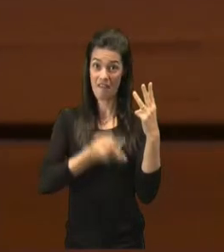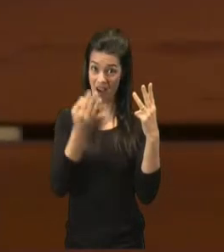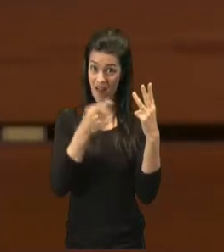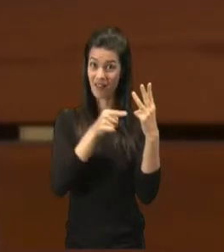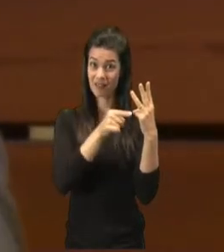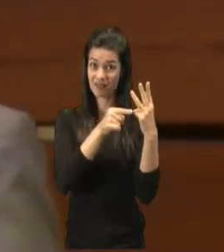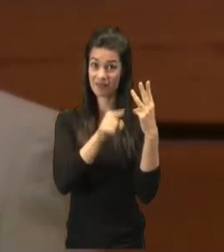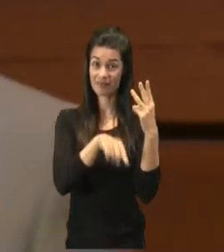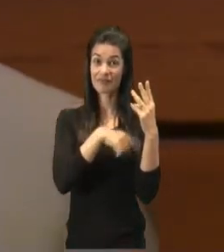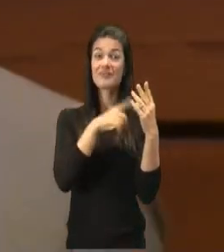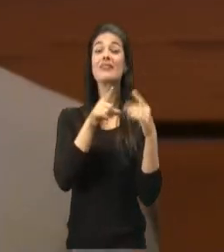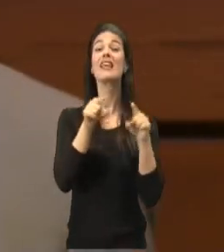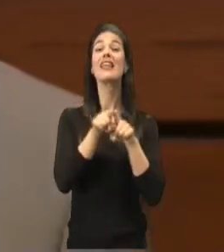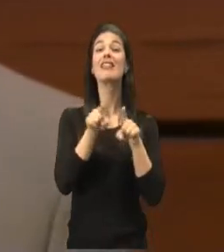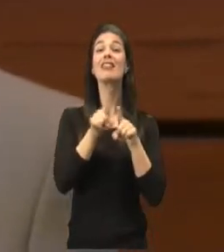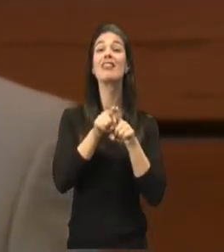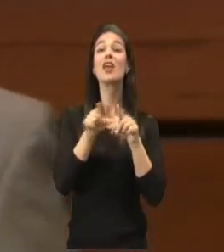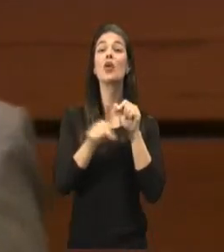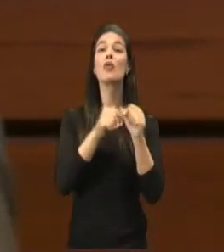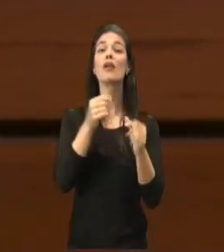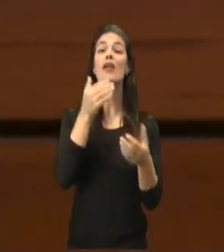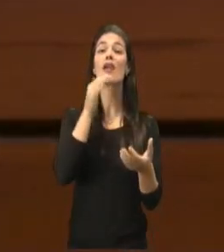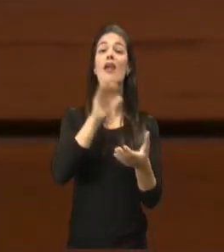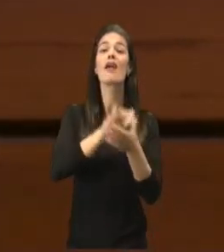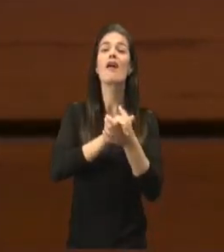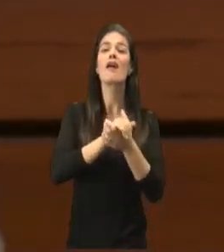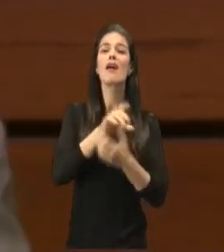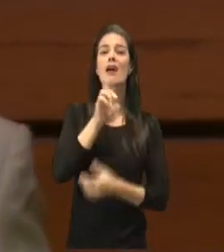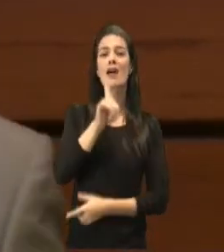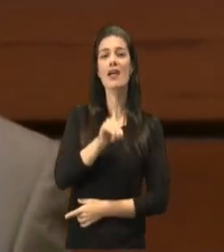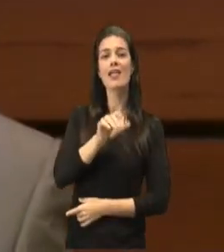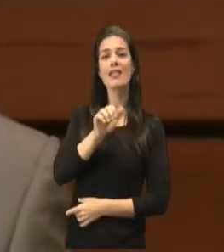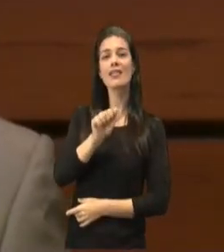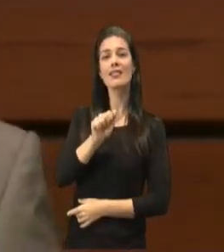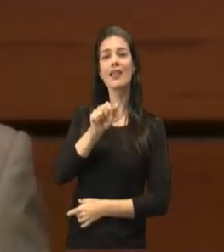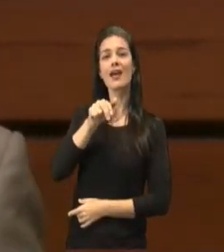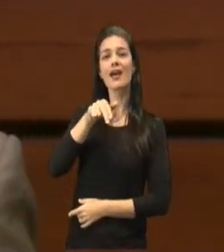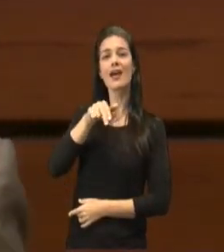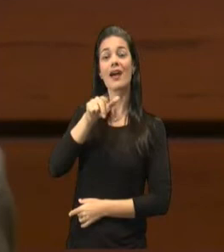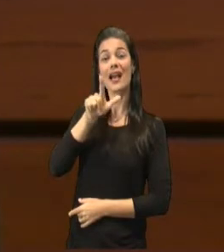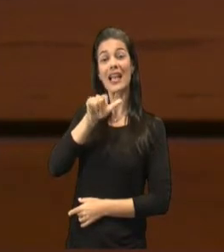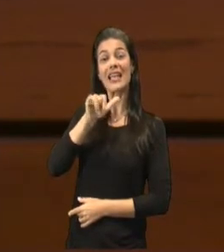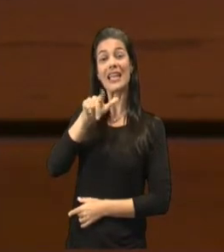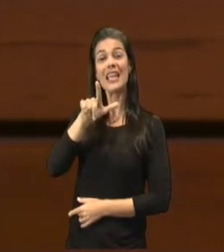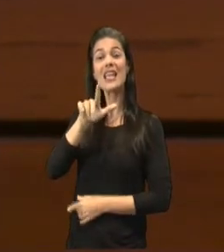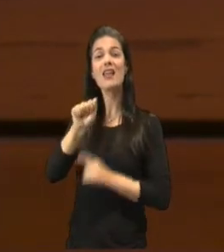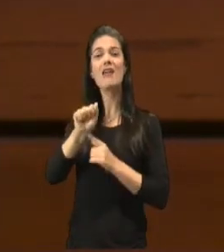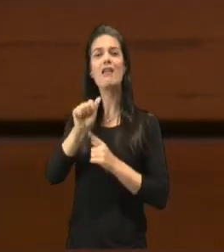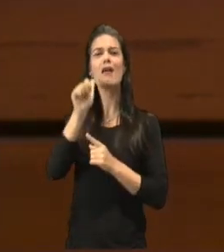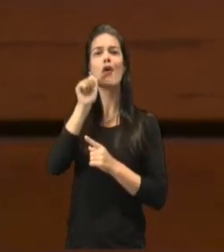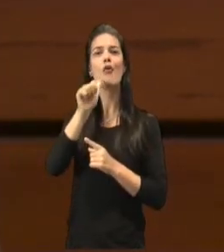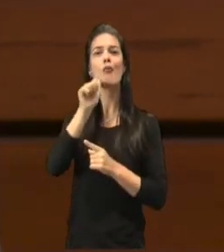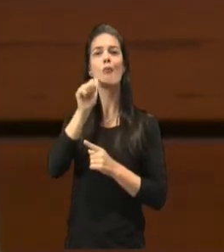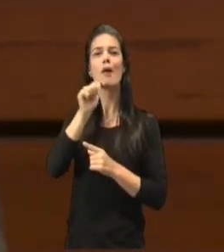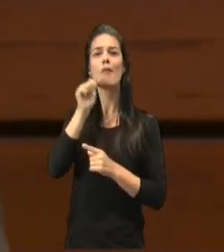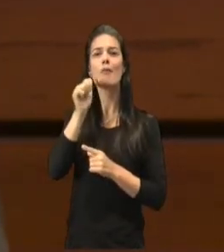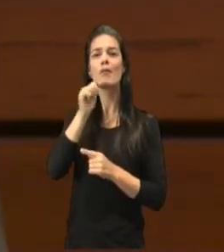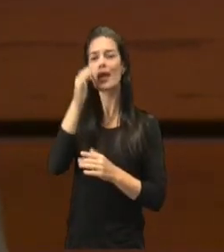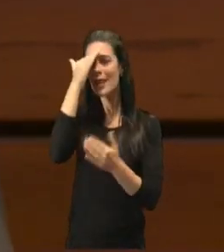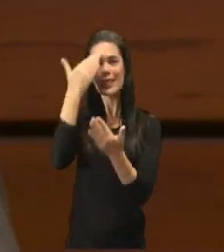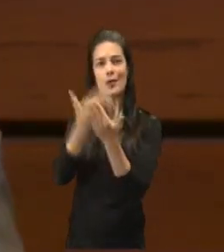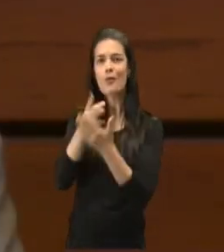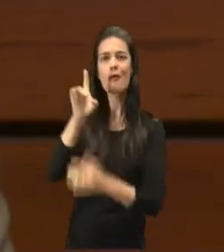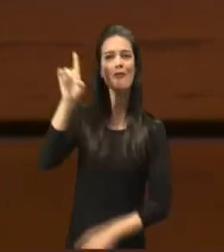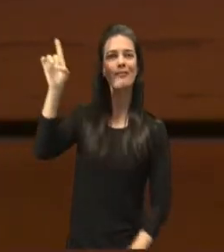Dalila, e é esta mulher que vai minando as suas forças, e ele vai gradativamente permitindo que o mal entre no seu